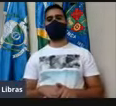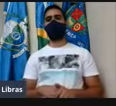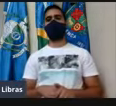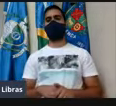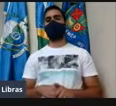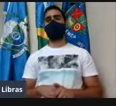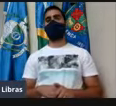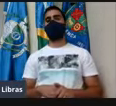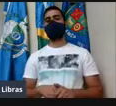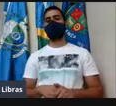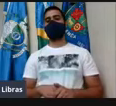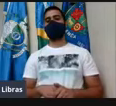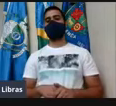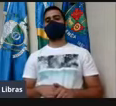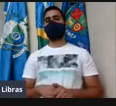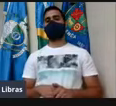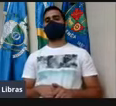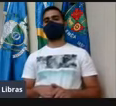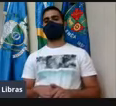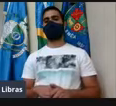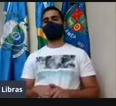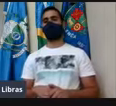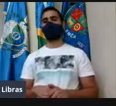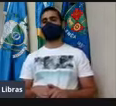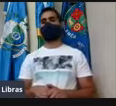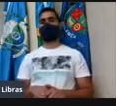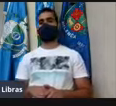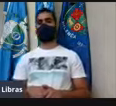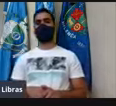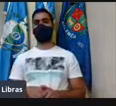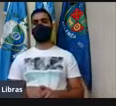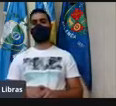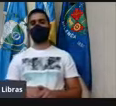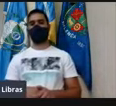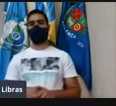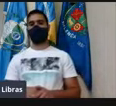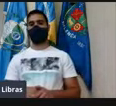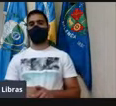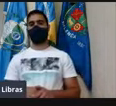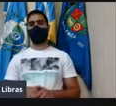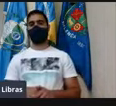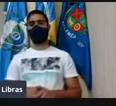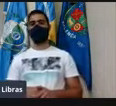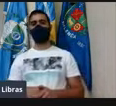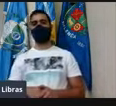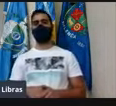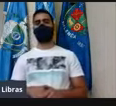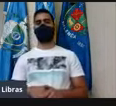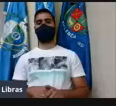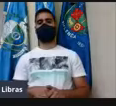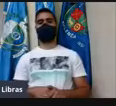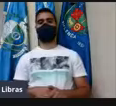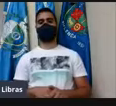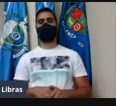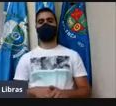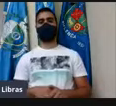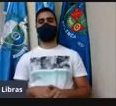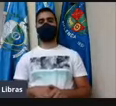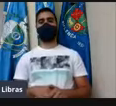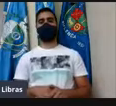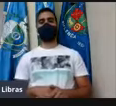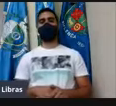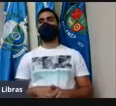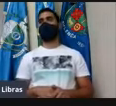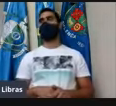que a gente vem vendo aí. Enfim, parabéns para nós todos aí, um grande abraço. Muito bem